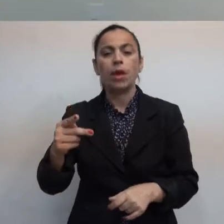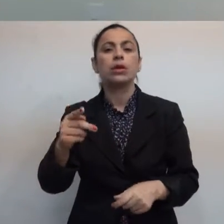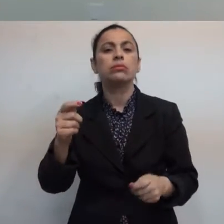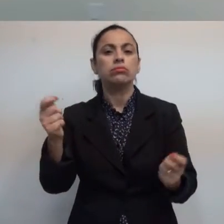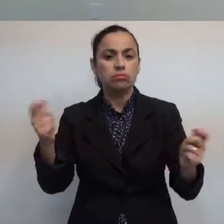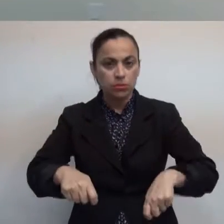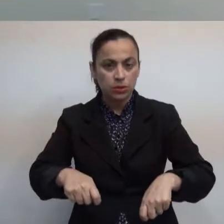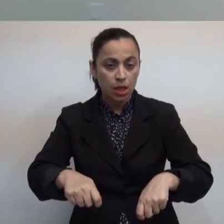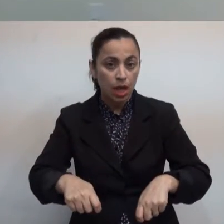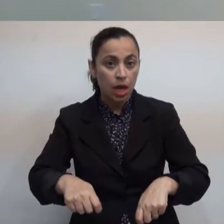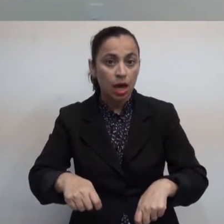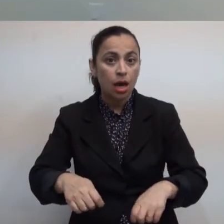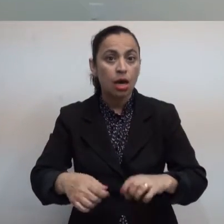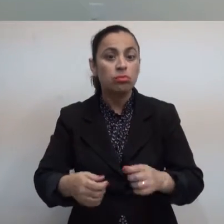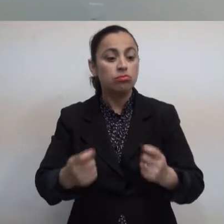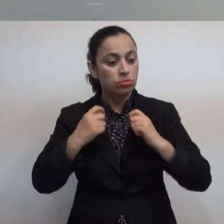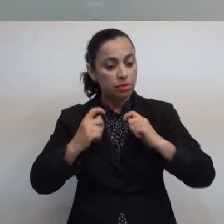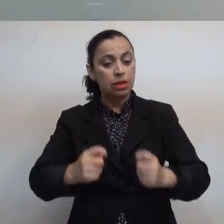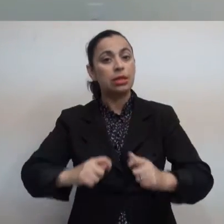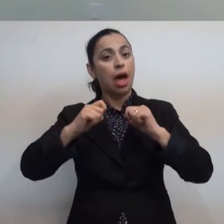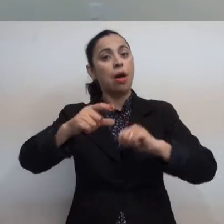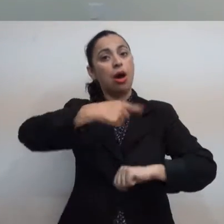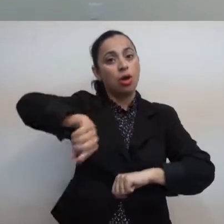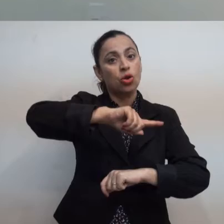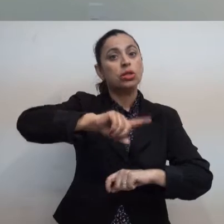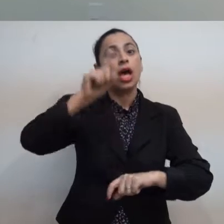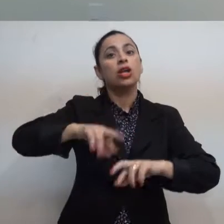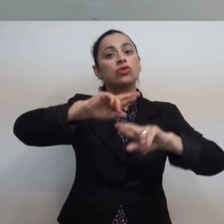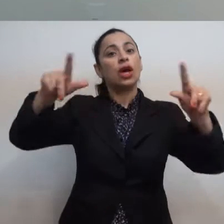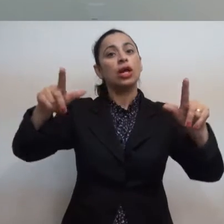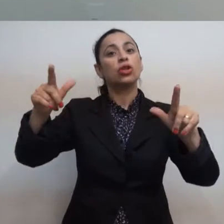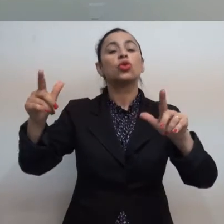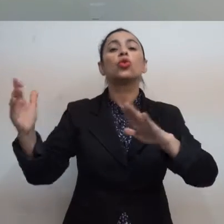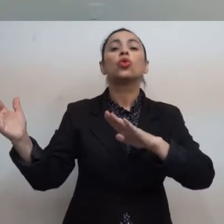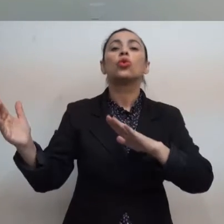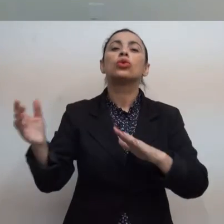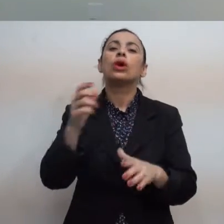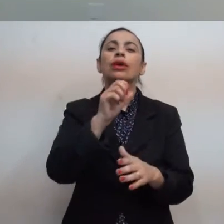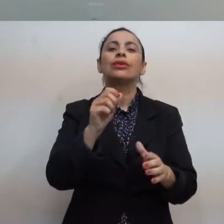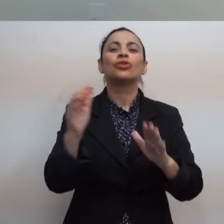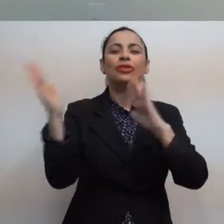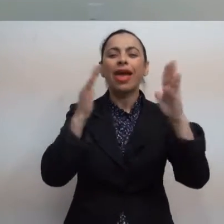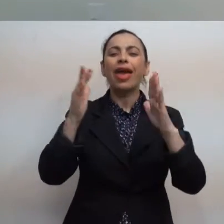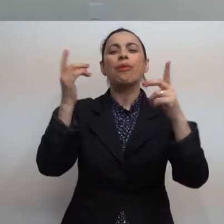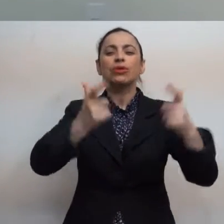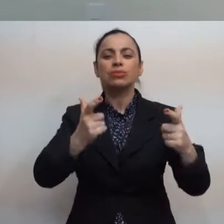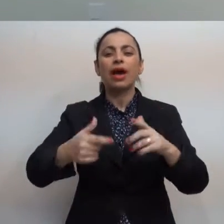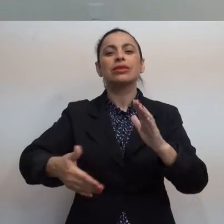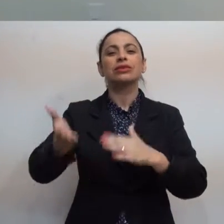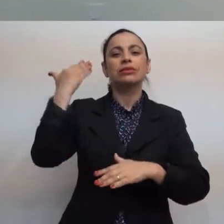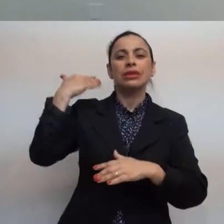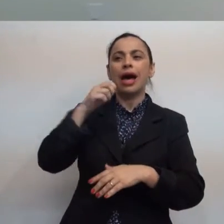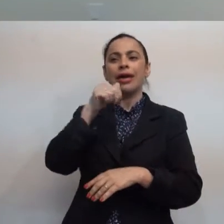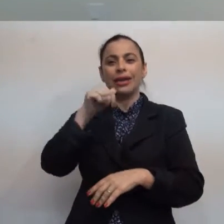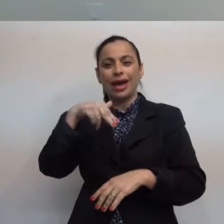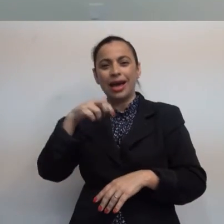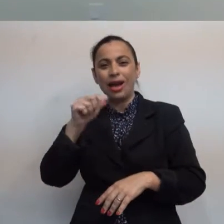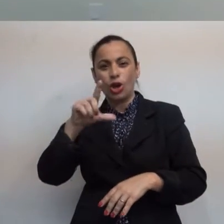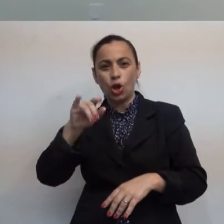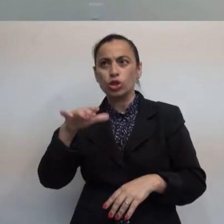esses aplicativos digitais eles nos promovem são diferentes daqueles analógicos